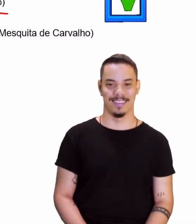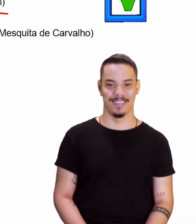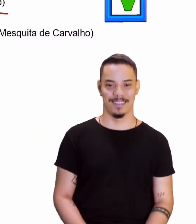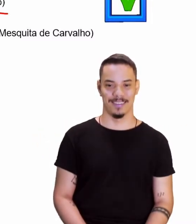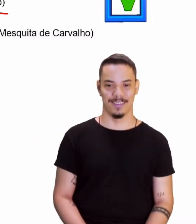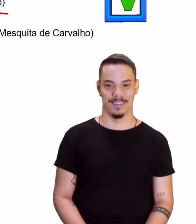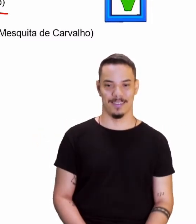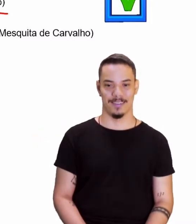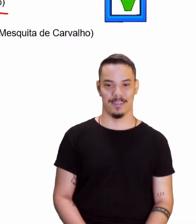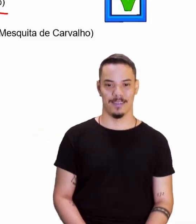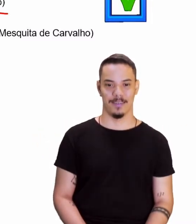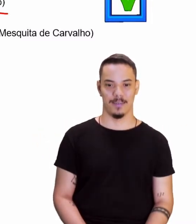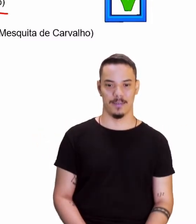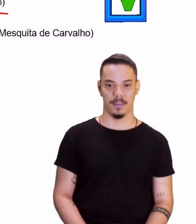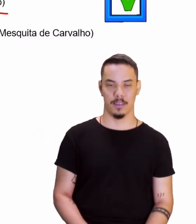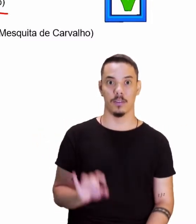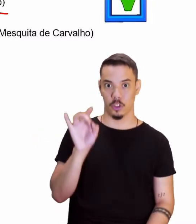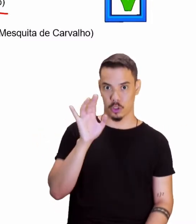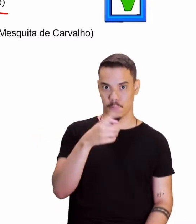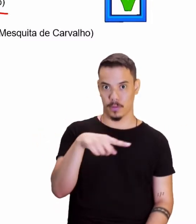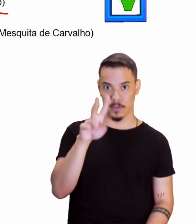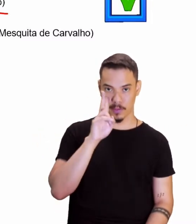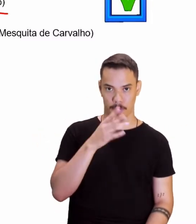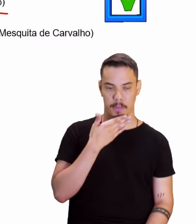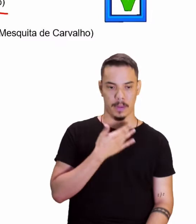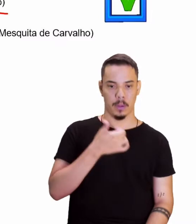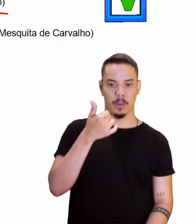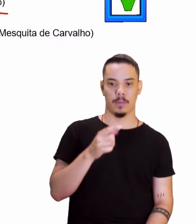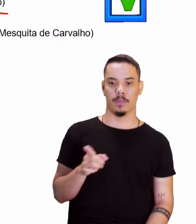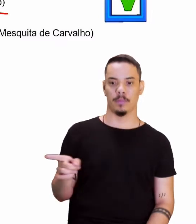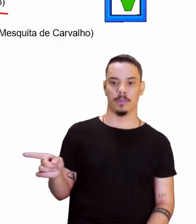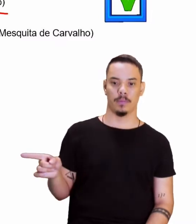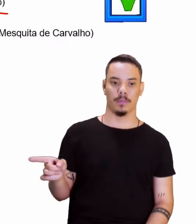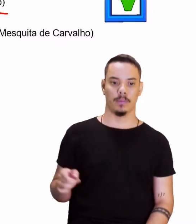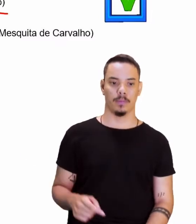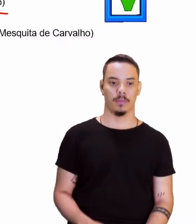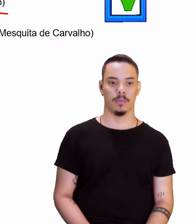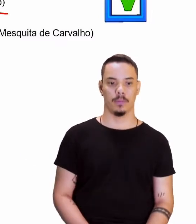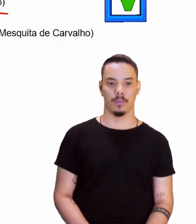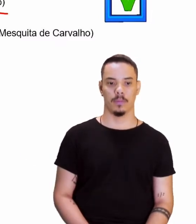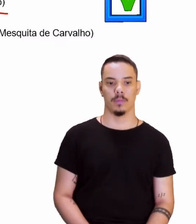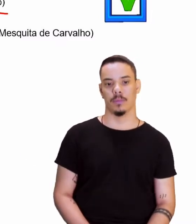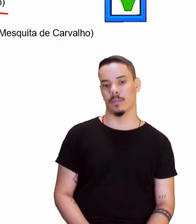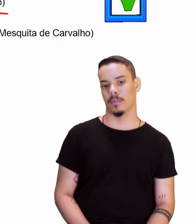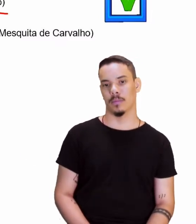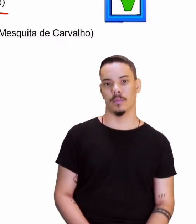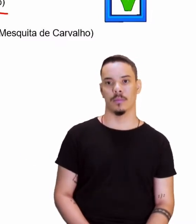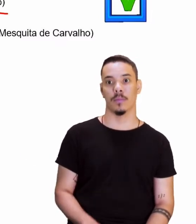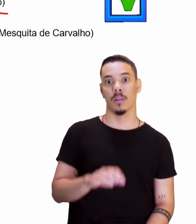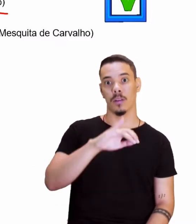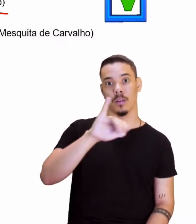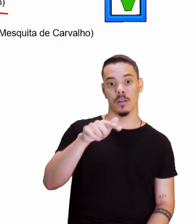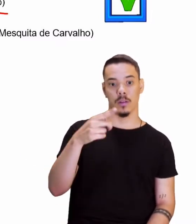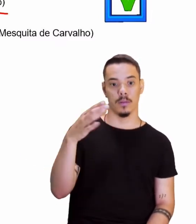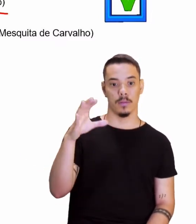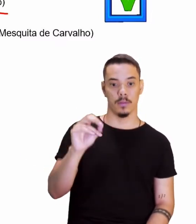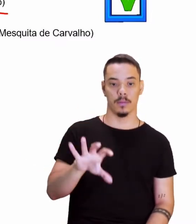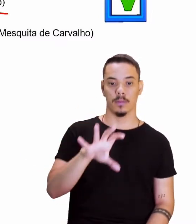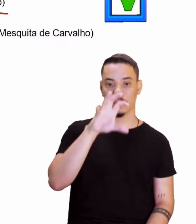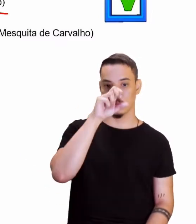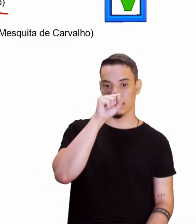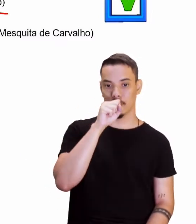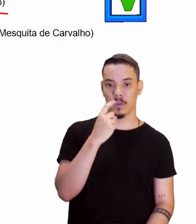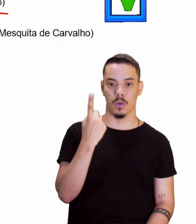parte. Agora, retornando a caneta, retornou. João aspirava